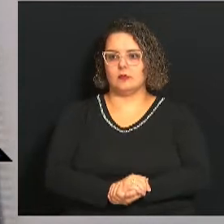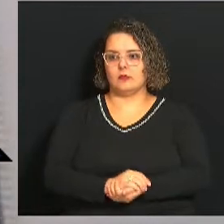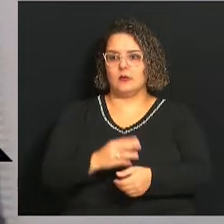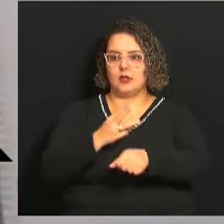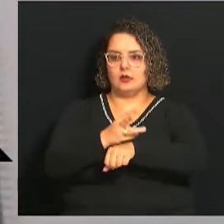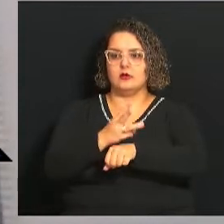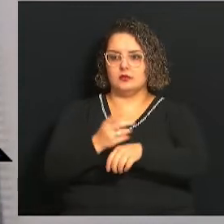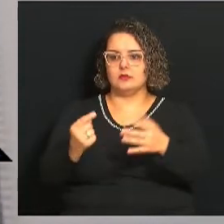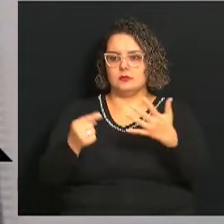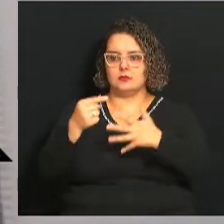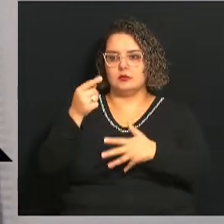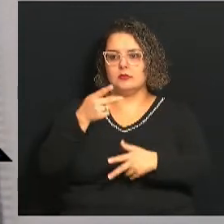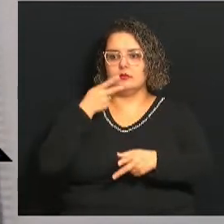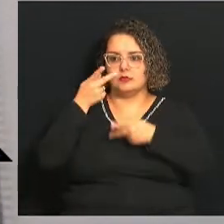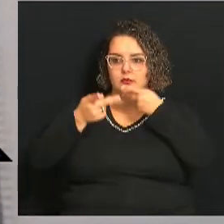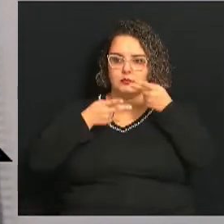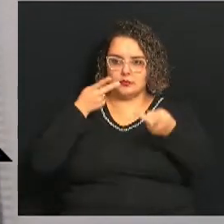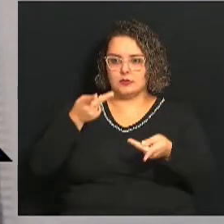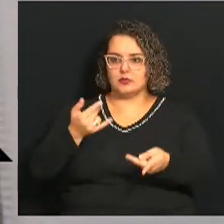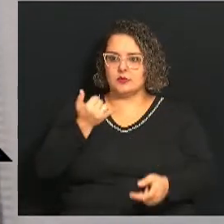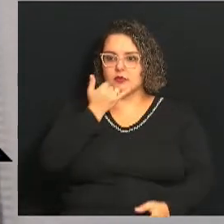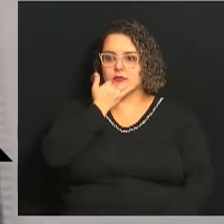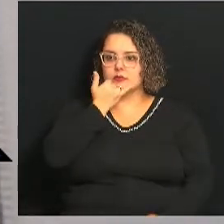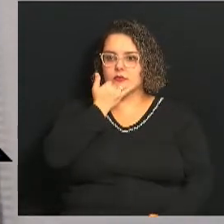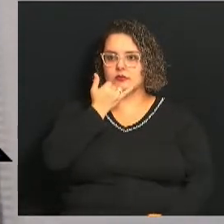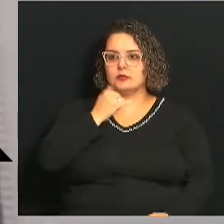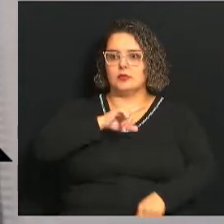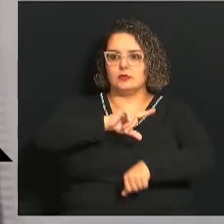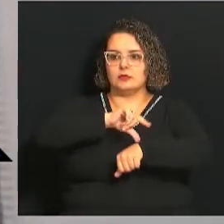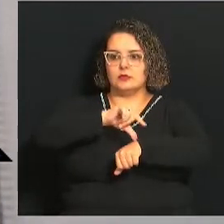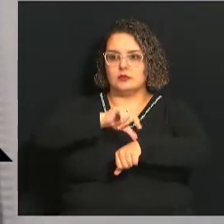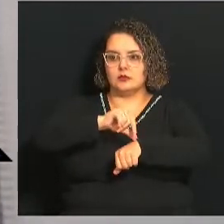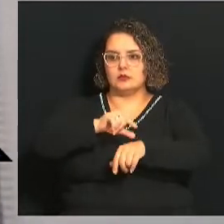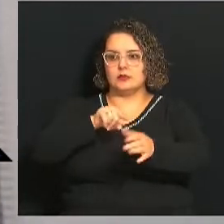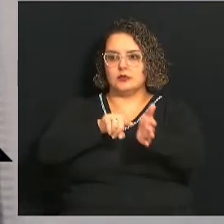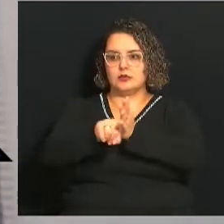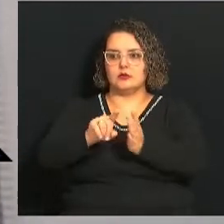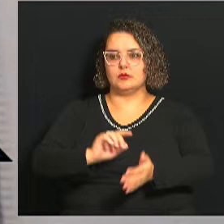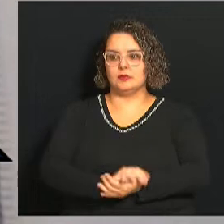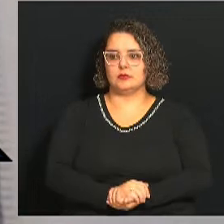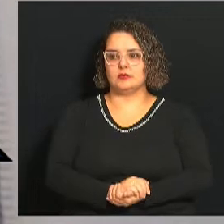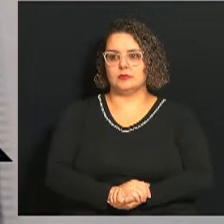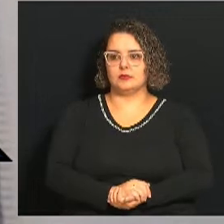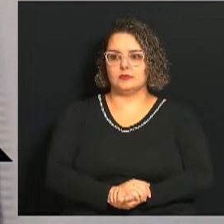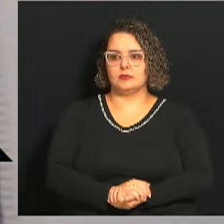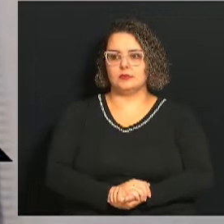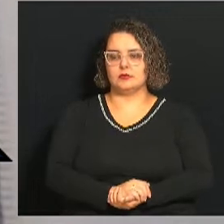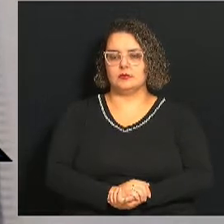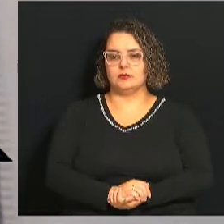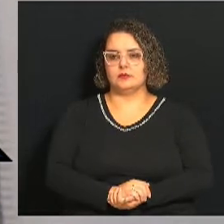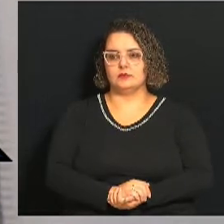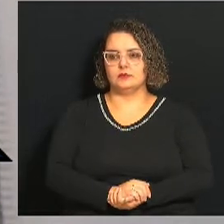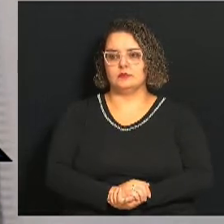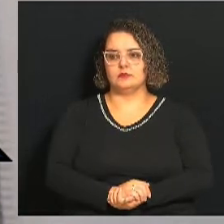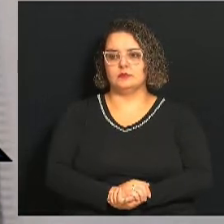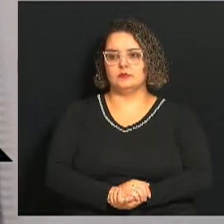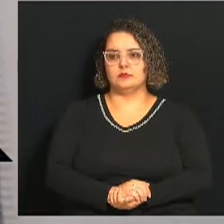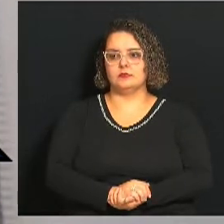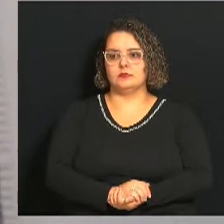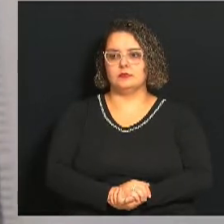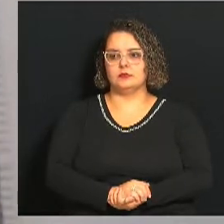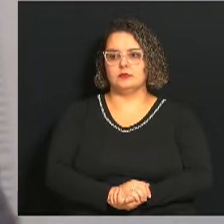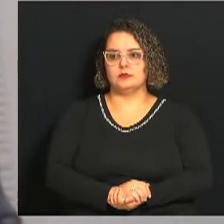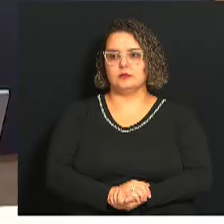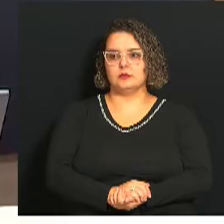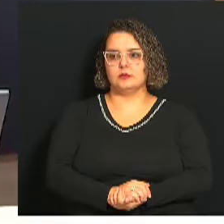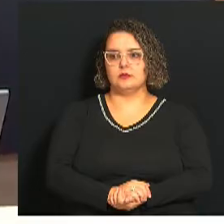as minhas colocações. Desculpa aí tanto tempo que eu falei. Paulo, eu vou sugerir o seguinte: